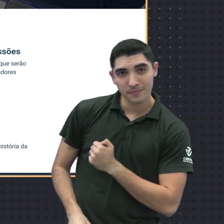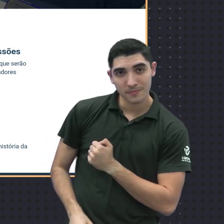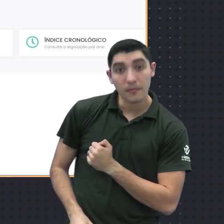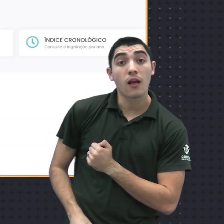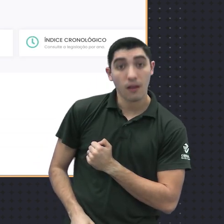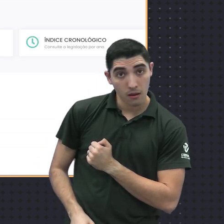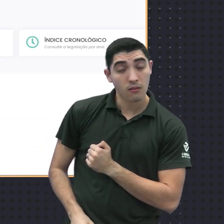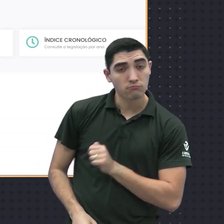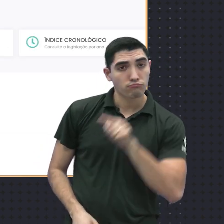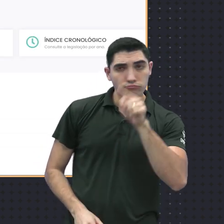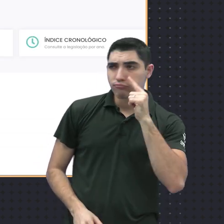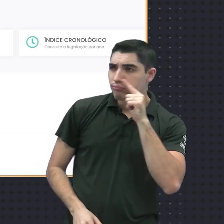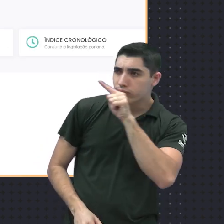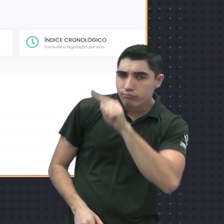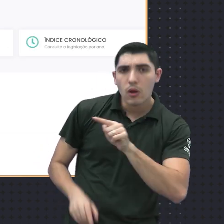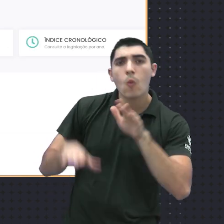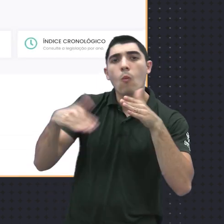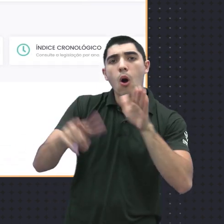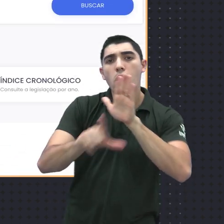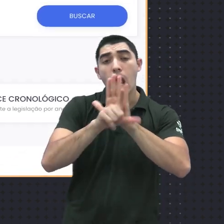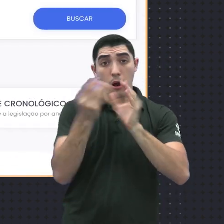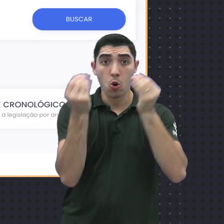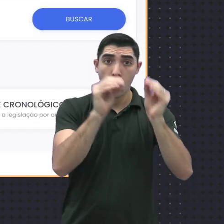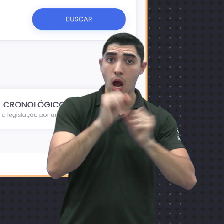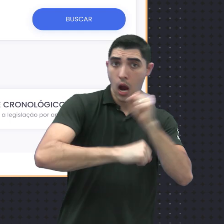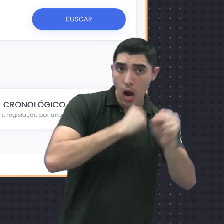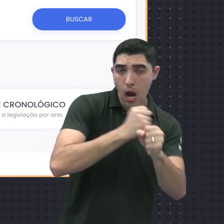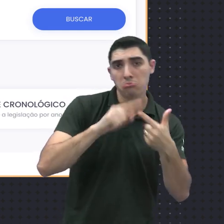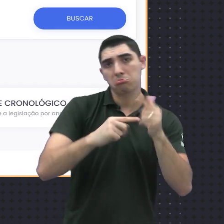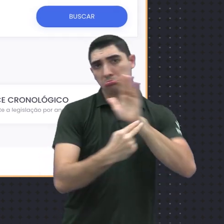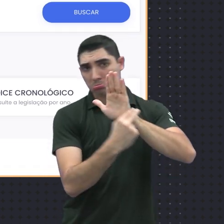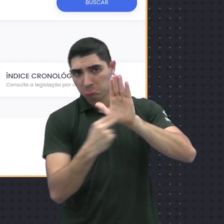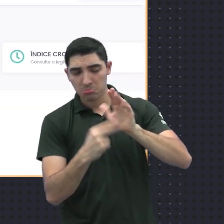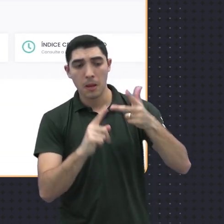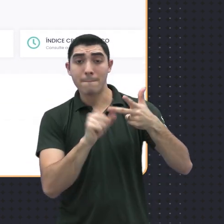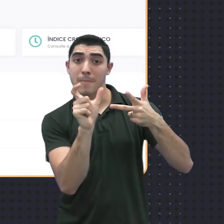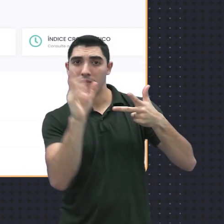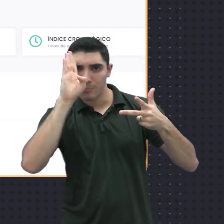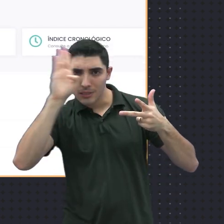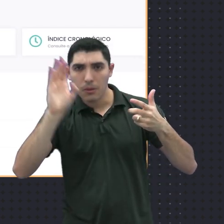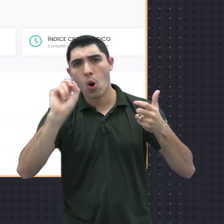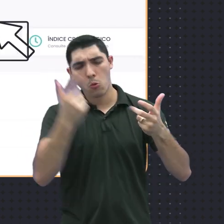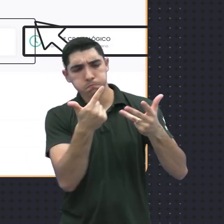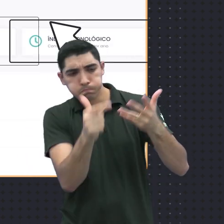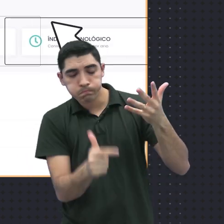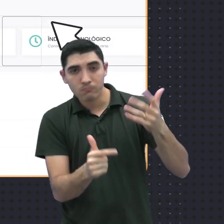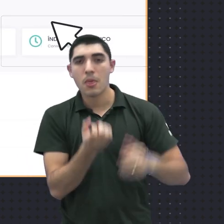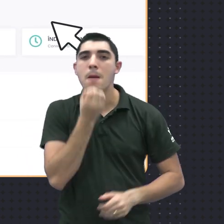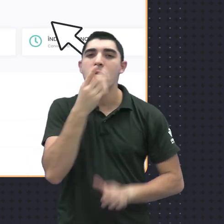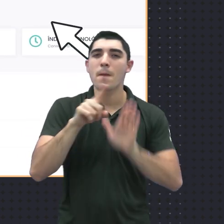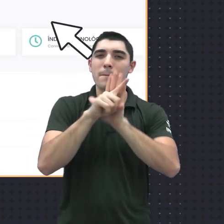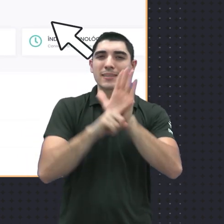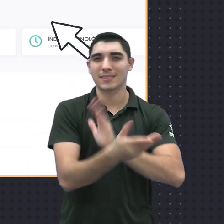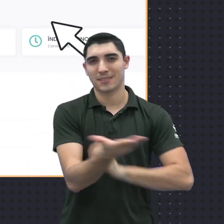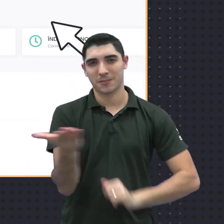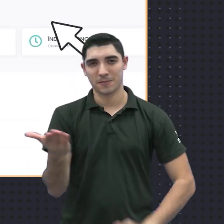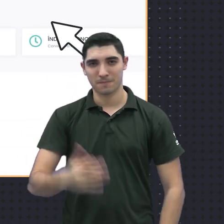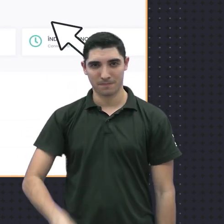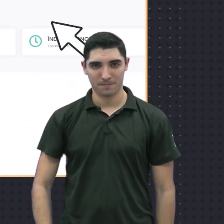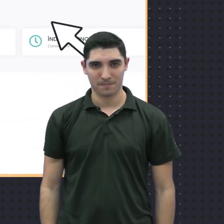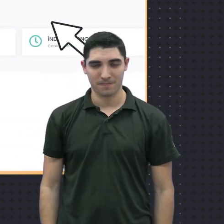Municipal. Aí é só consultar a lei pelo ano, autor, palavra-chave e outros filtros. Uma boa